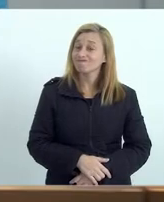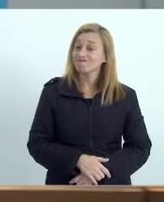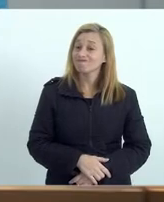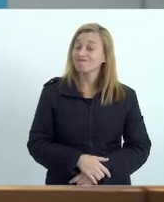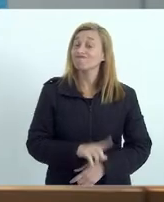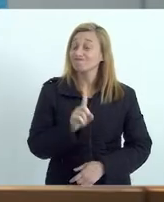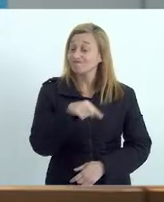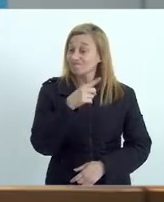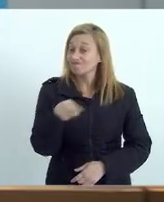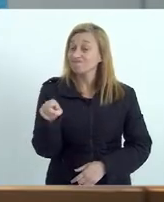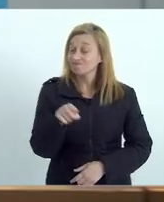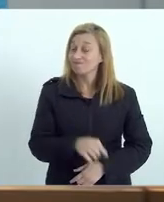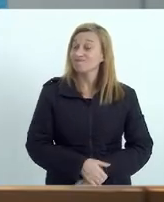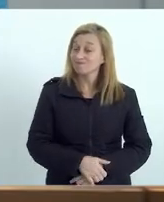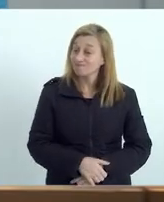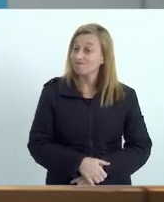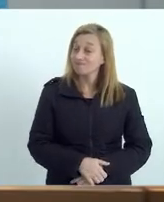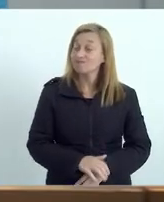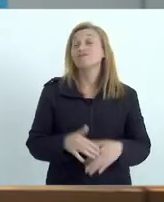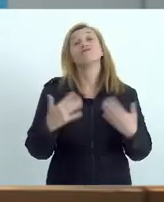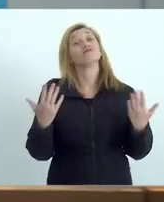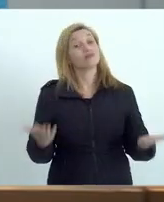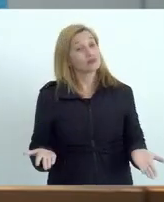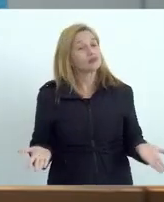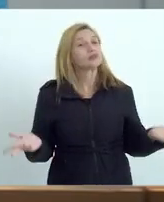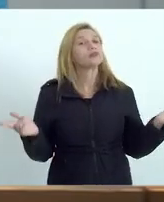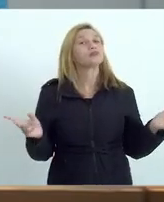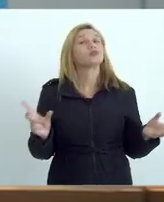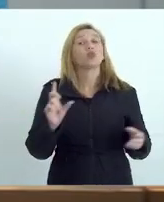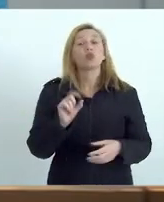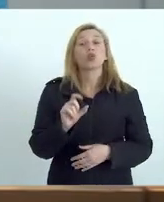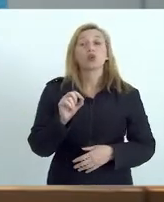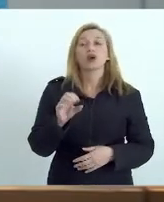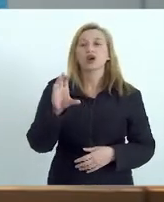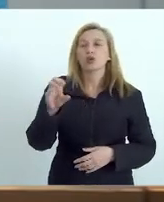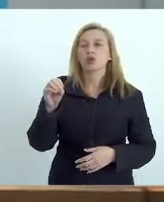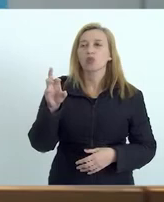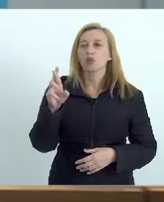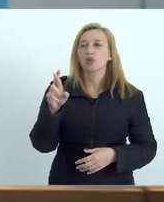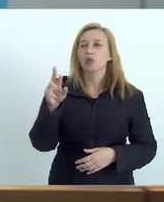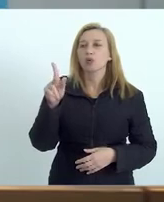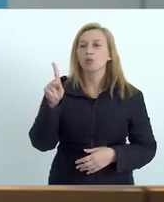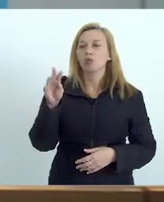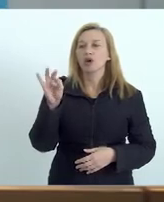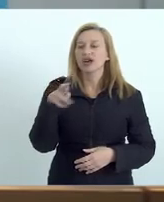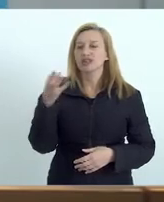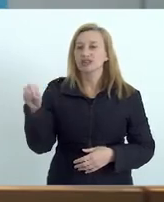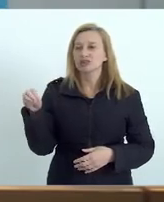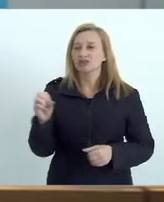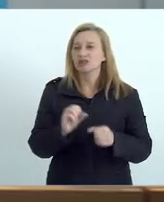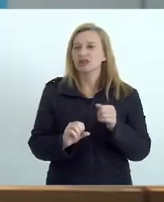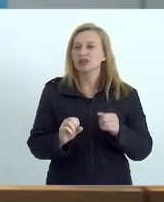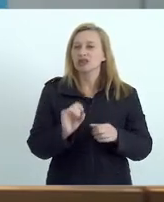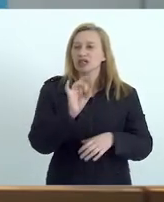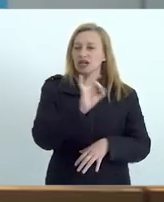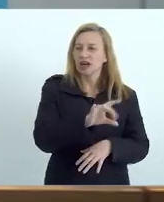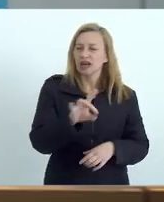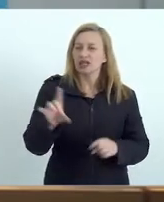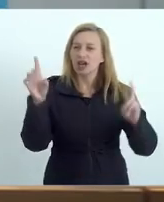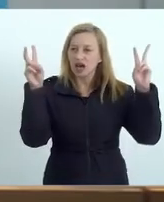o e foram excluídos nessa lá então quê que a Corporação está fazendo a Corporação tá pegando cada